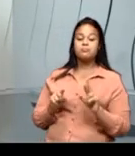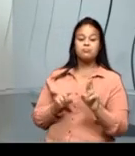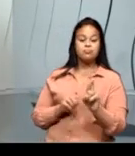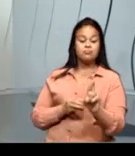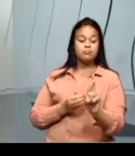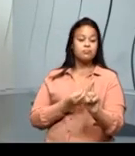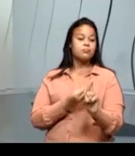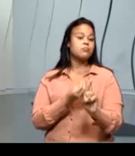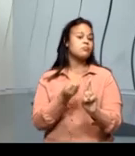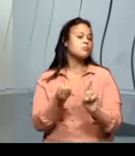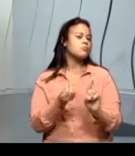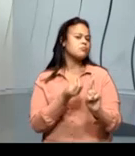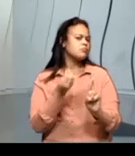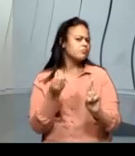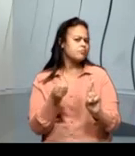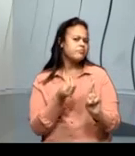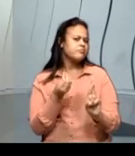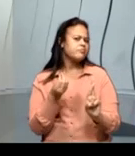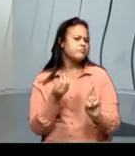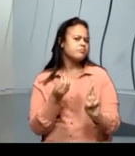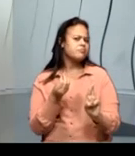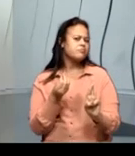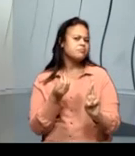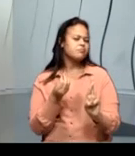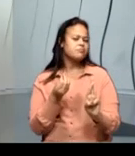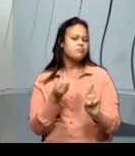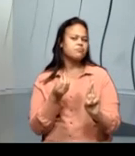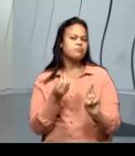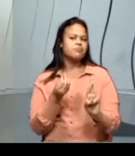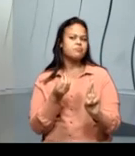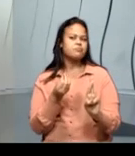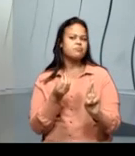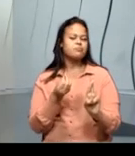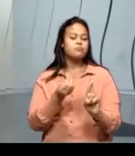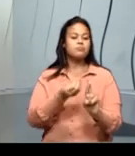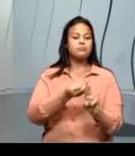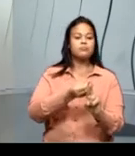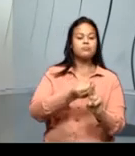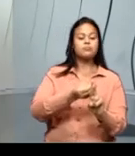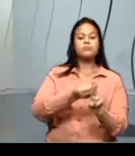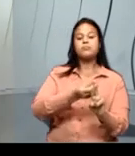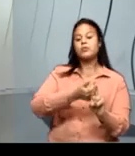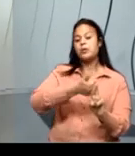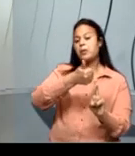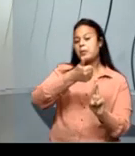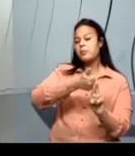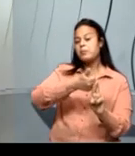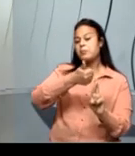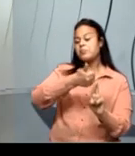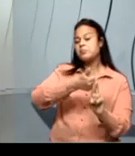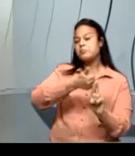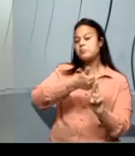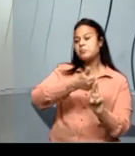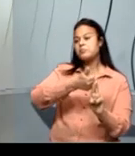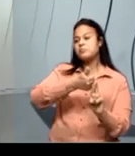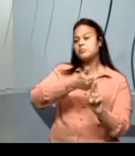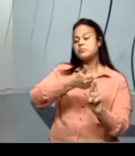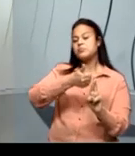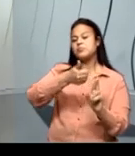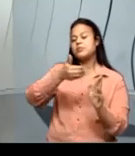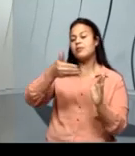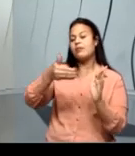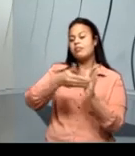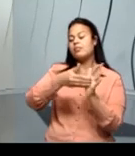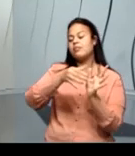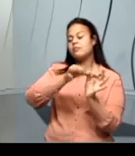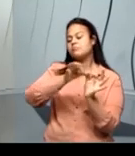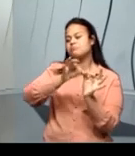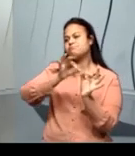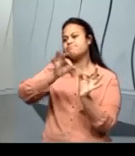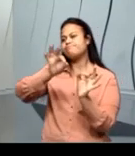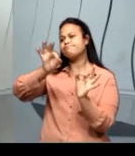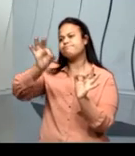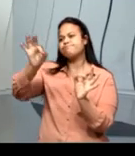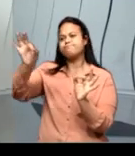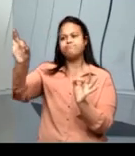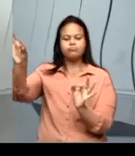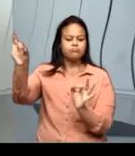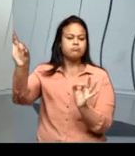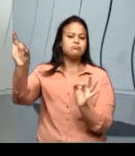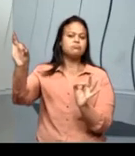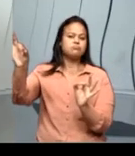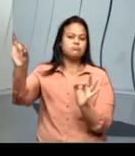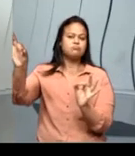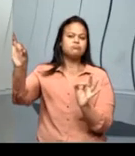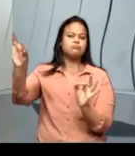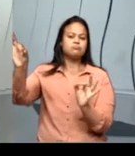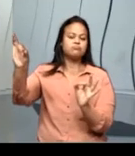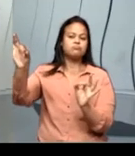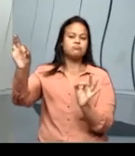deles vai se apresentar ligando do primeiro ao último vetor. E aí, para